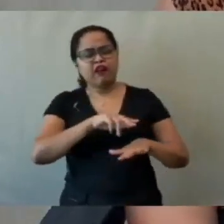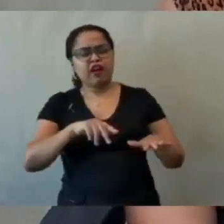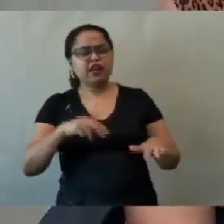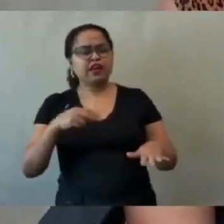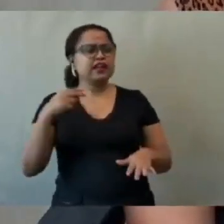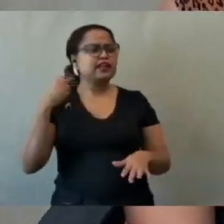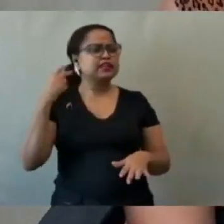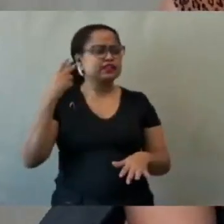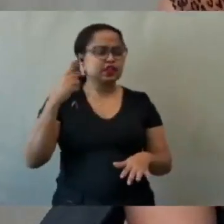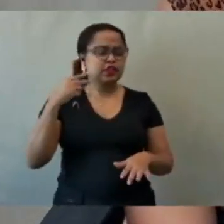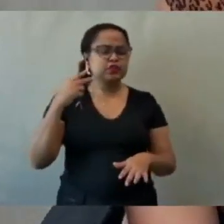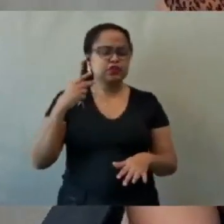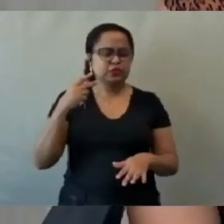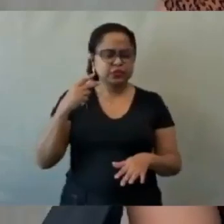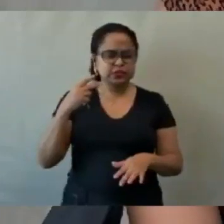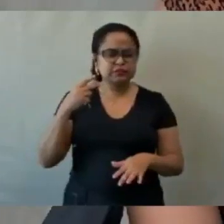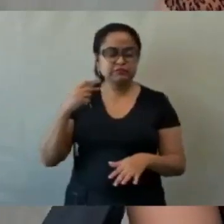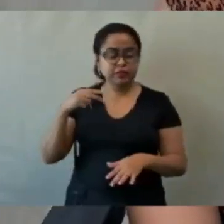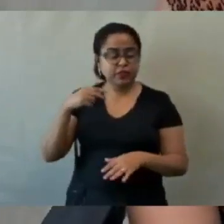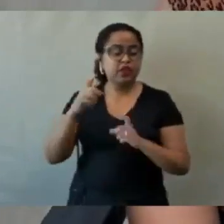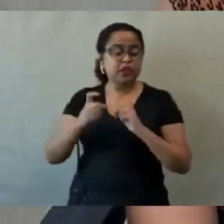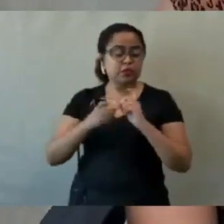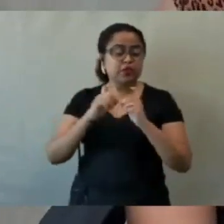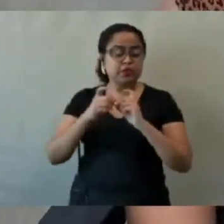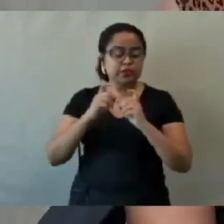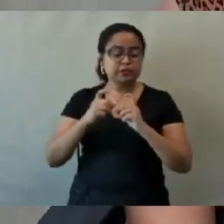das CONAIs, CONAI estadual.